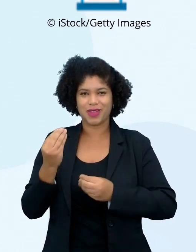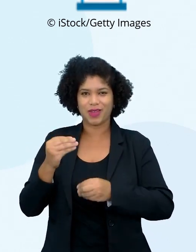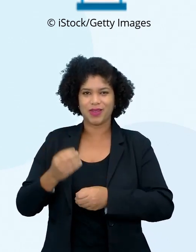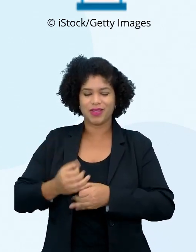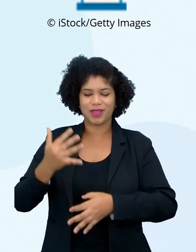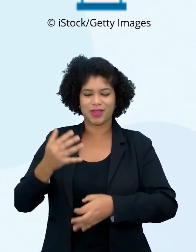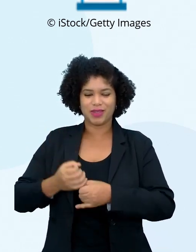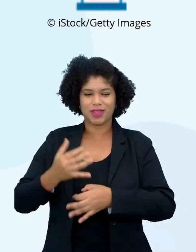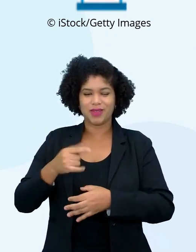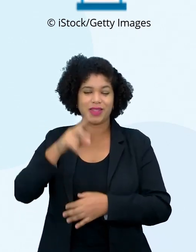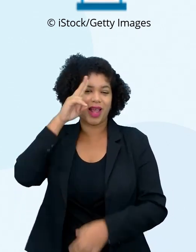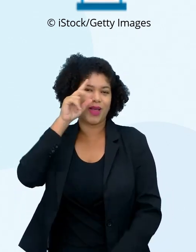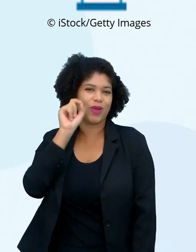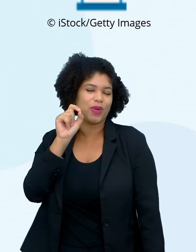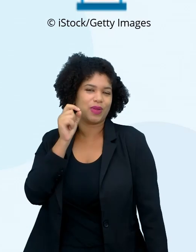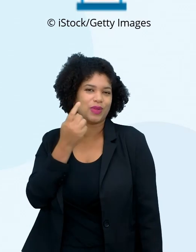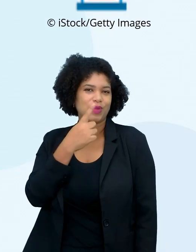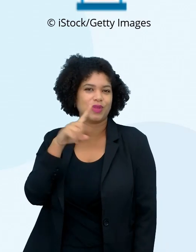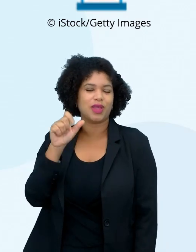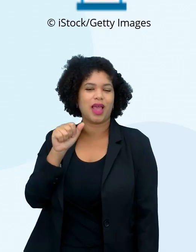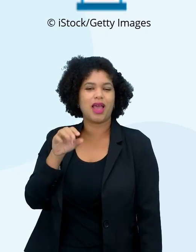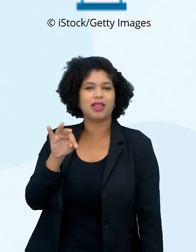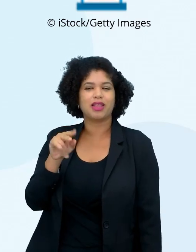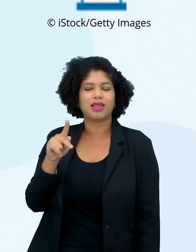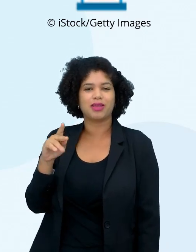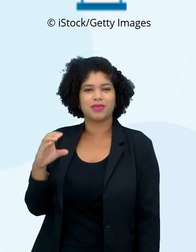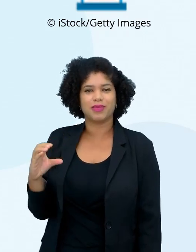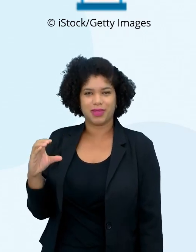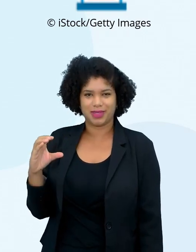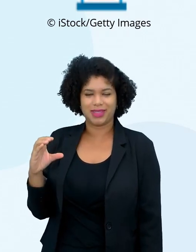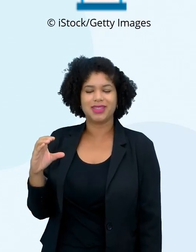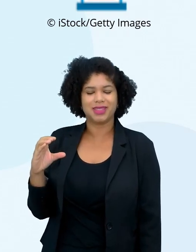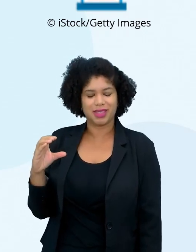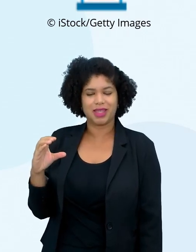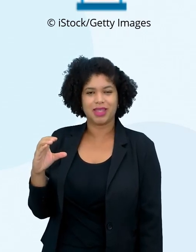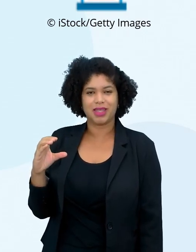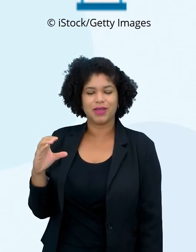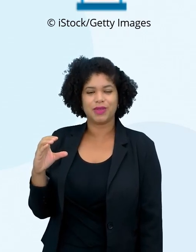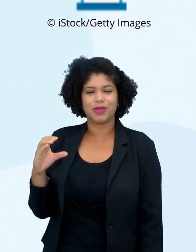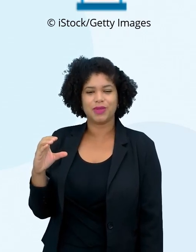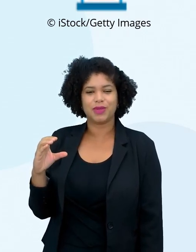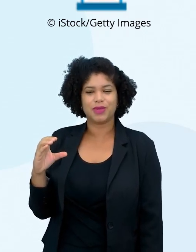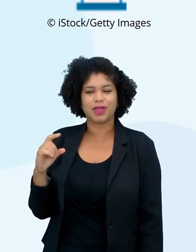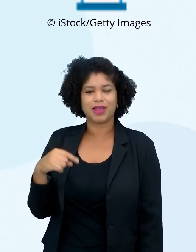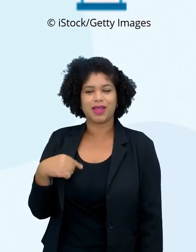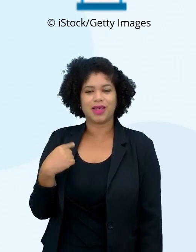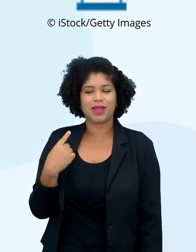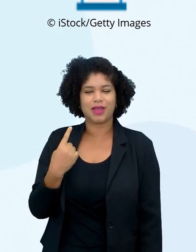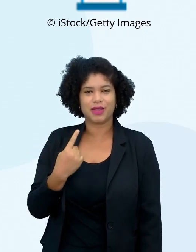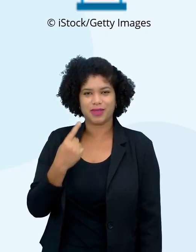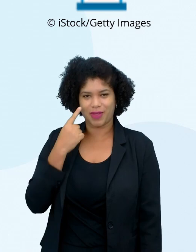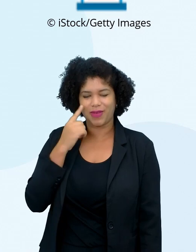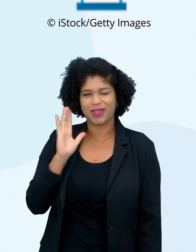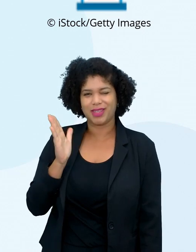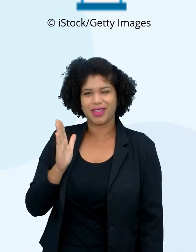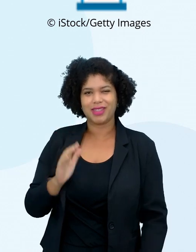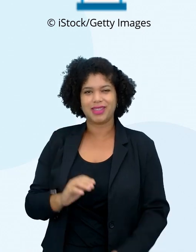chat aí o que vocês lembram da última TPC em que a gente trabalhou bastante aí esse tema.